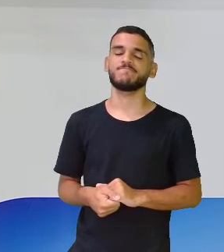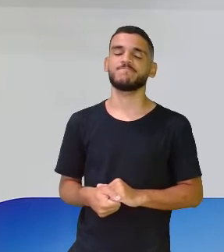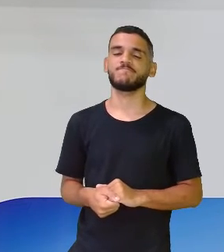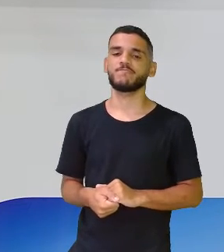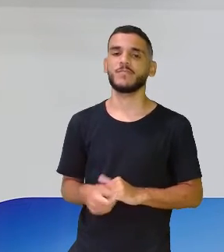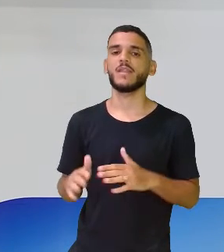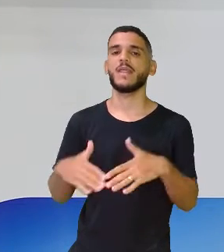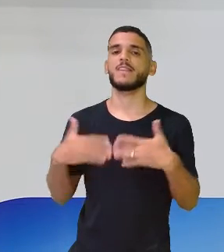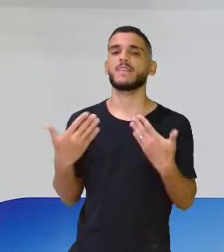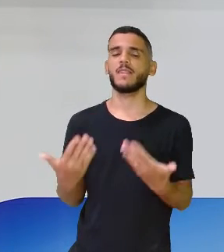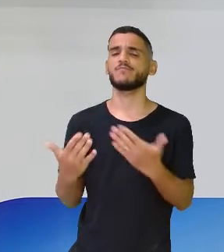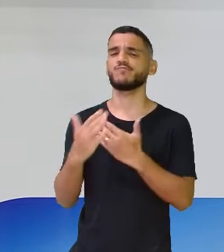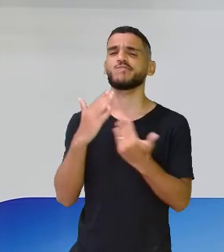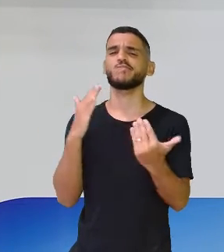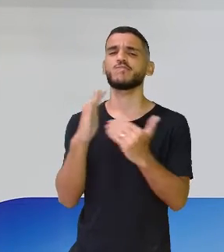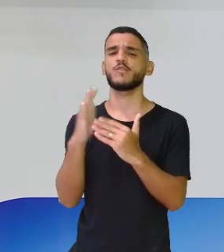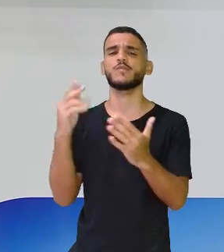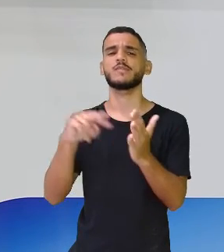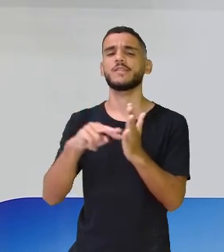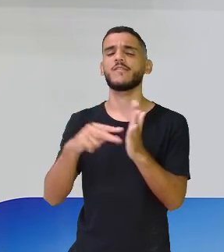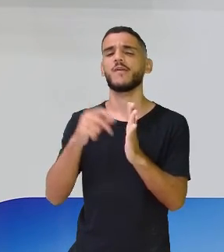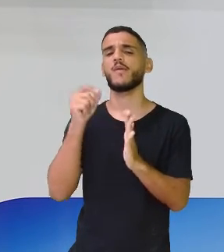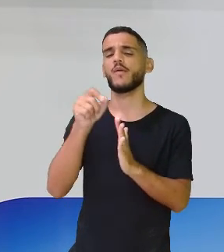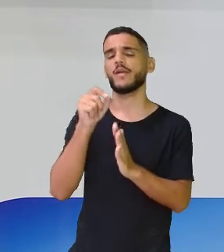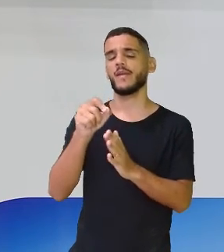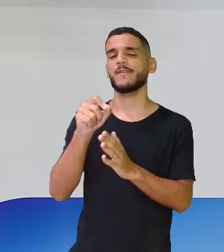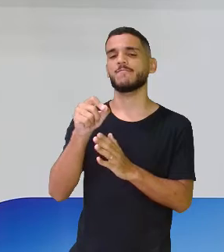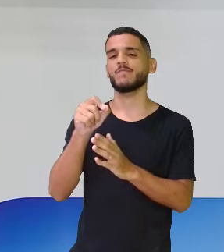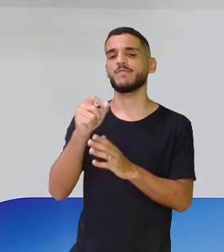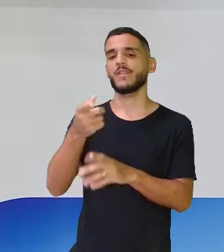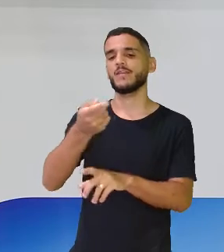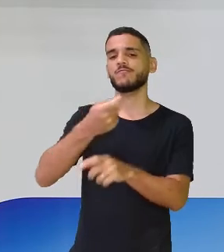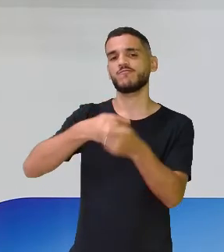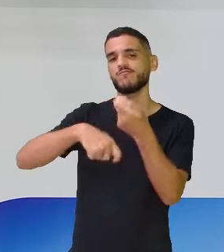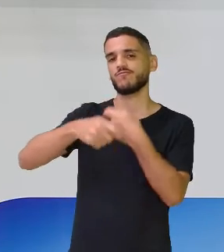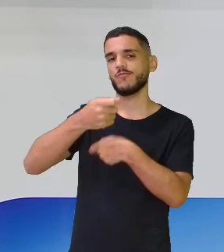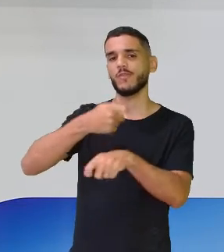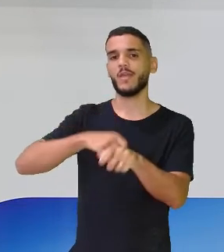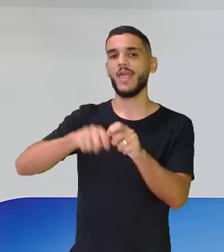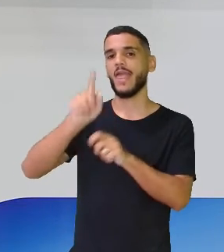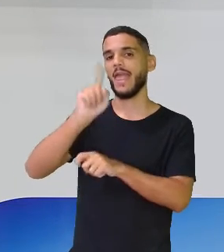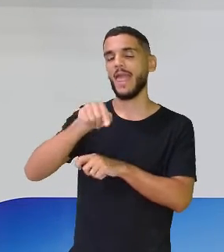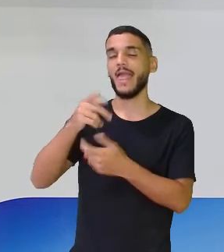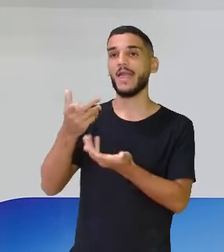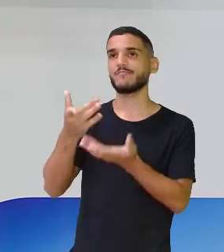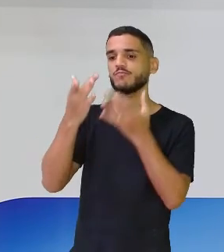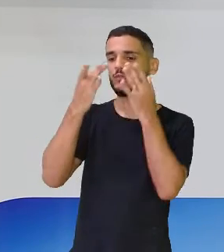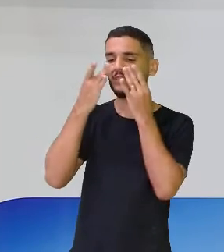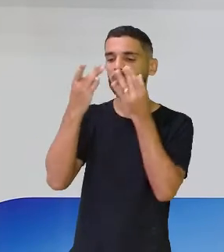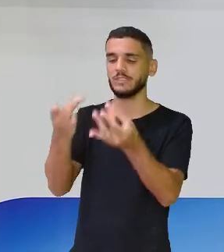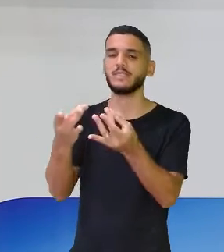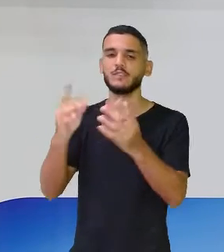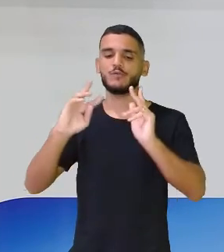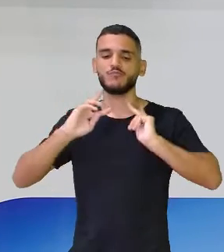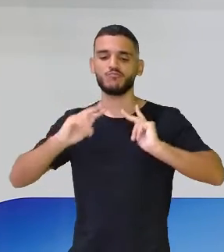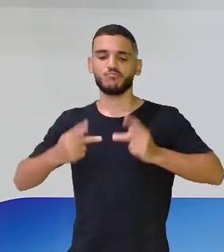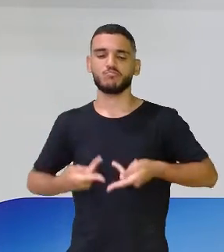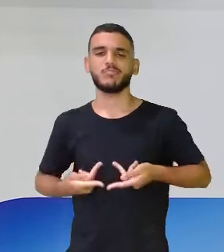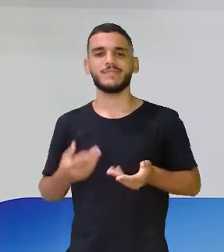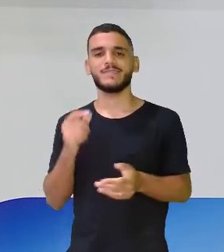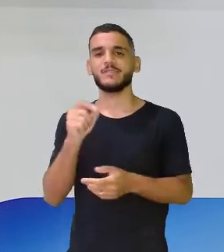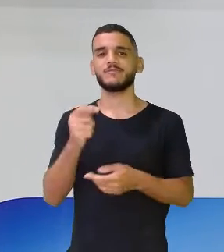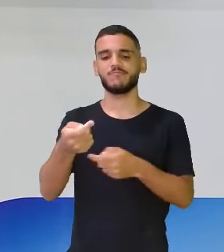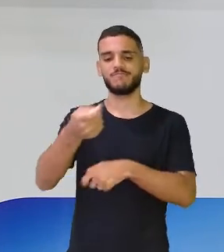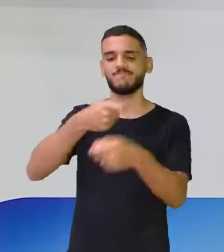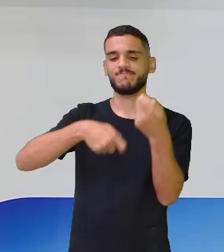Então, tudo isso faz parte da economia. É desse olhar humano da economia. De que muitas pessoas não tiveram a oportunidade